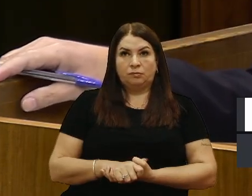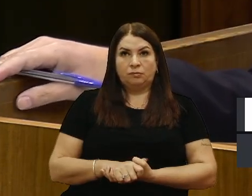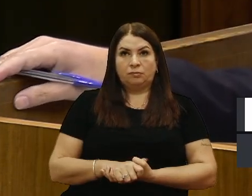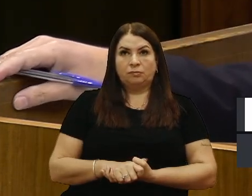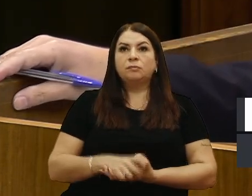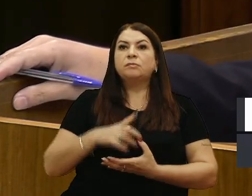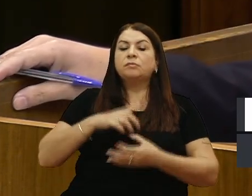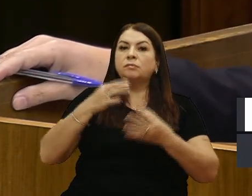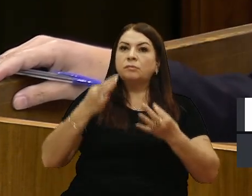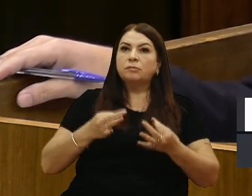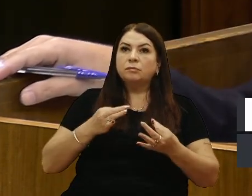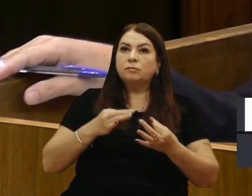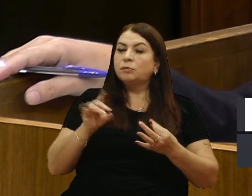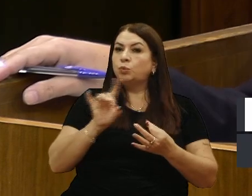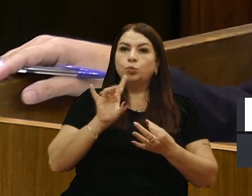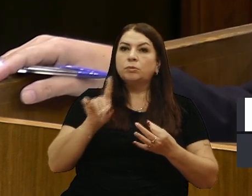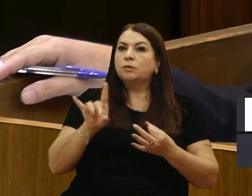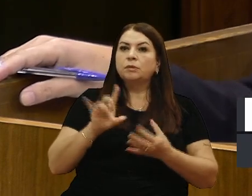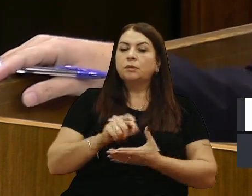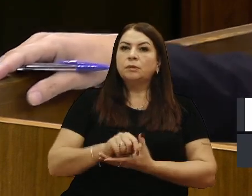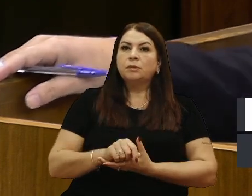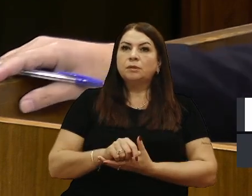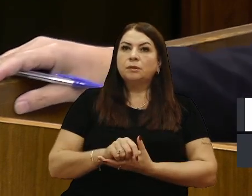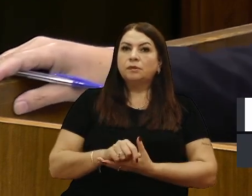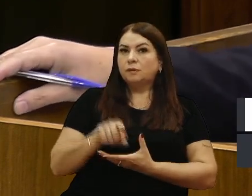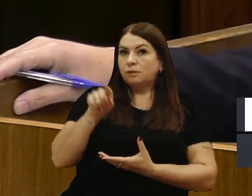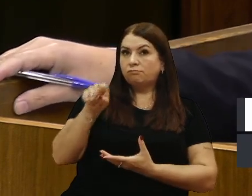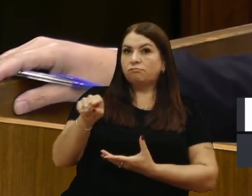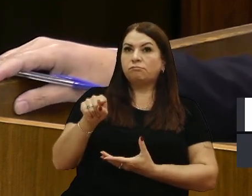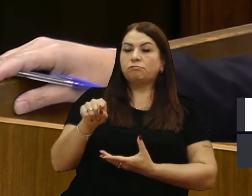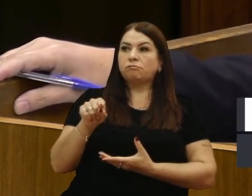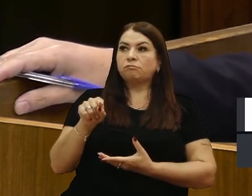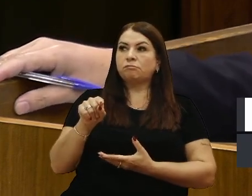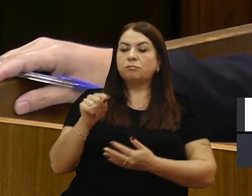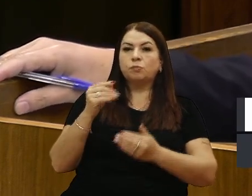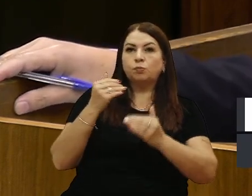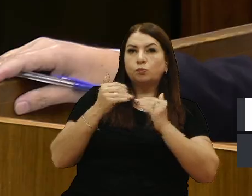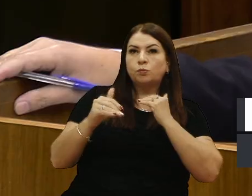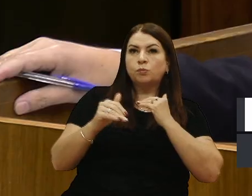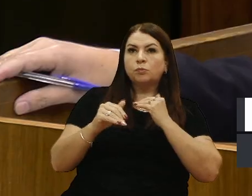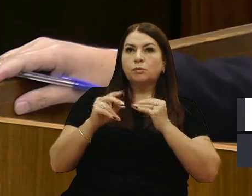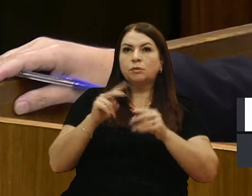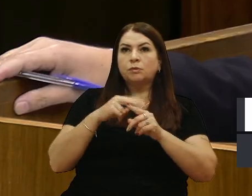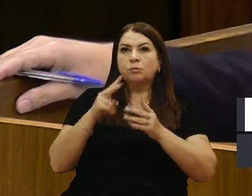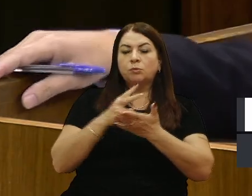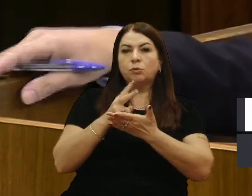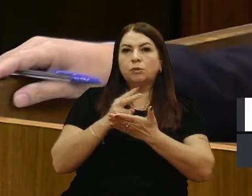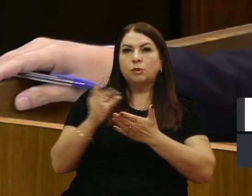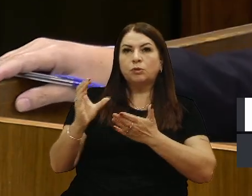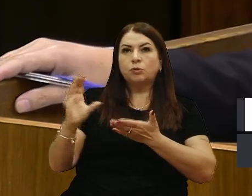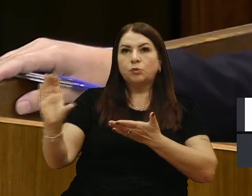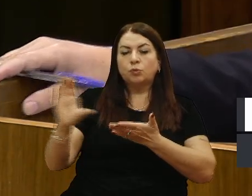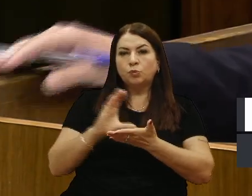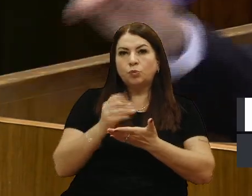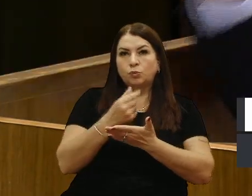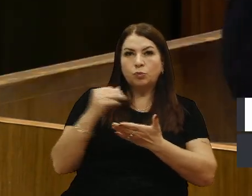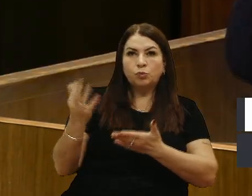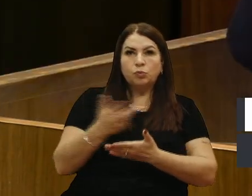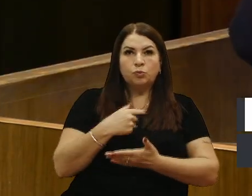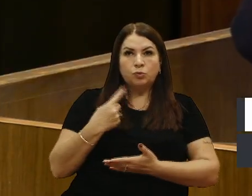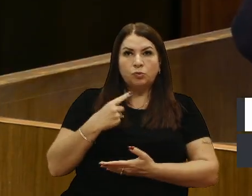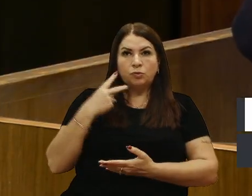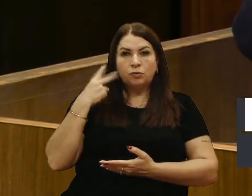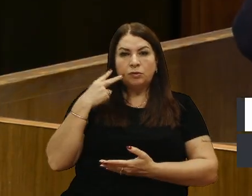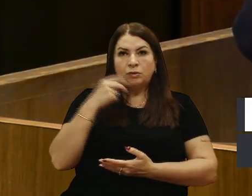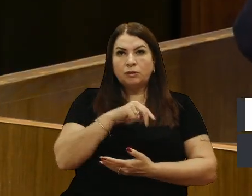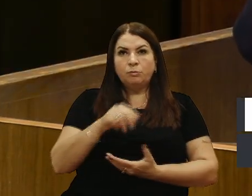tenho certeza que não apenas o senhor e a oposição têm buscado esses recursos, mas todos nós parlamentares aqui